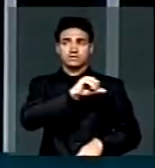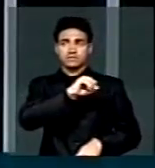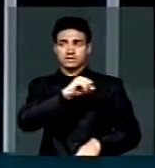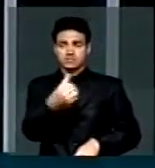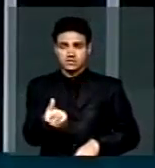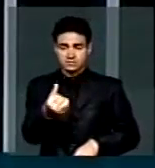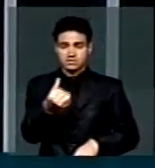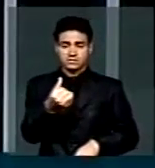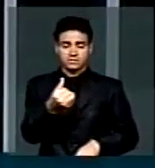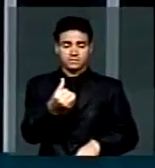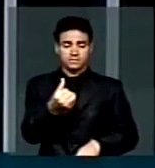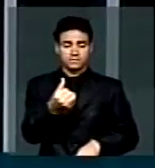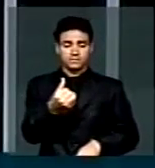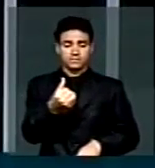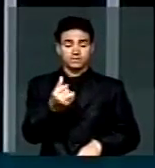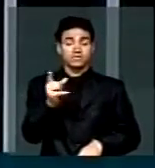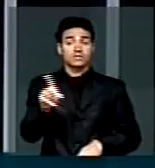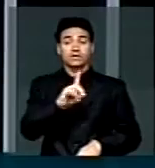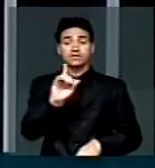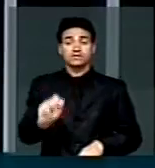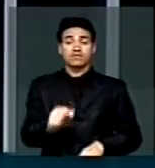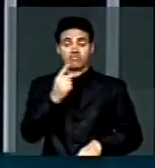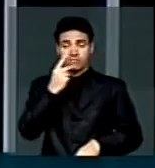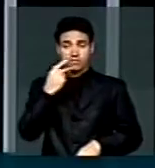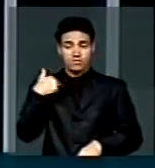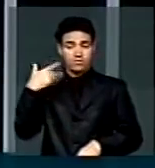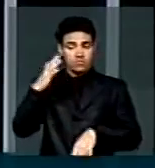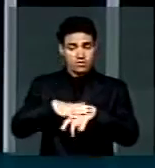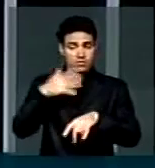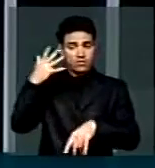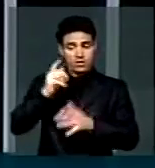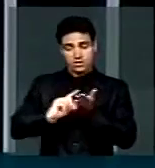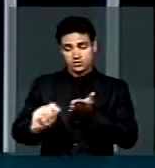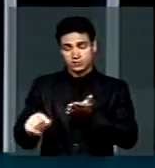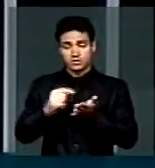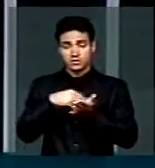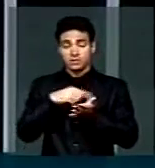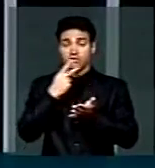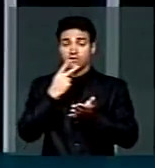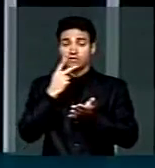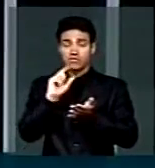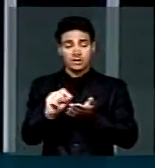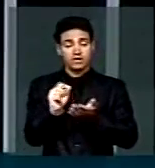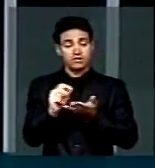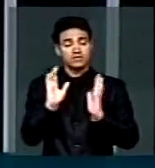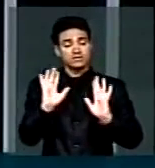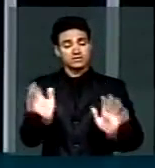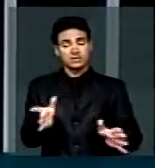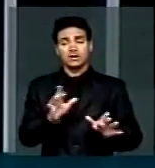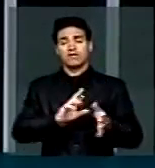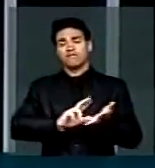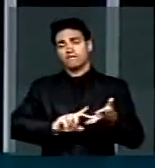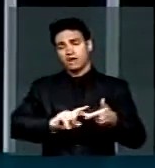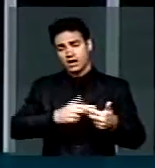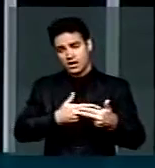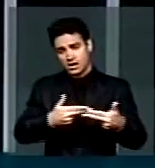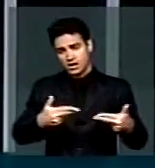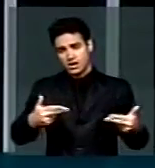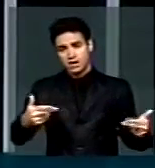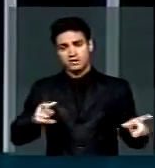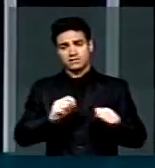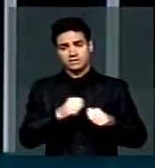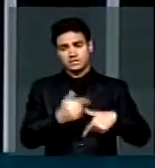1996. Naquele dia, dizia o meu artigo: ao fechar a cortina dos inúmeros atos nesse palco